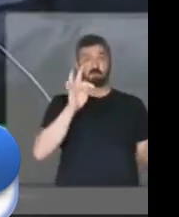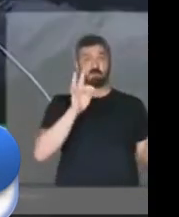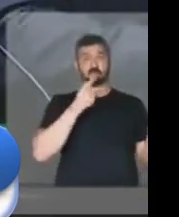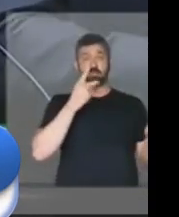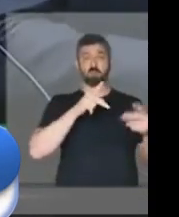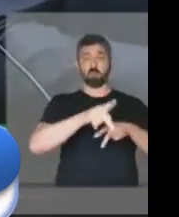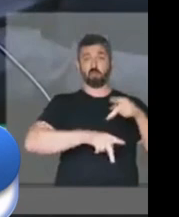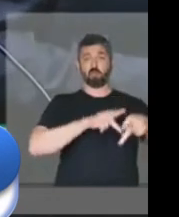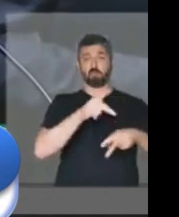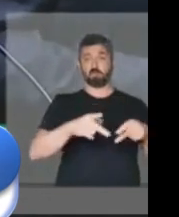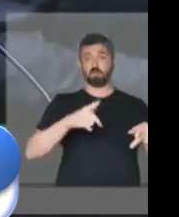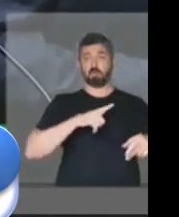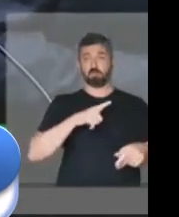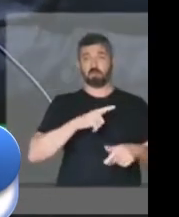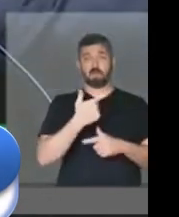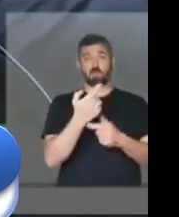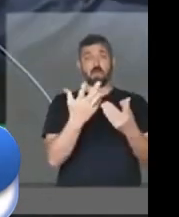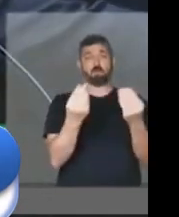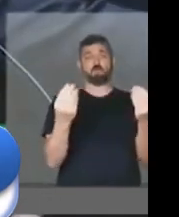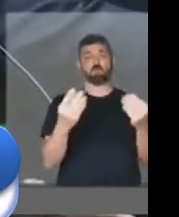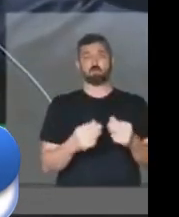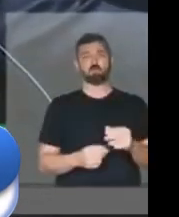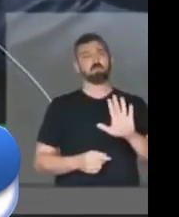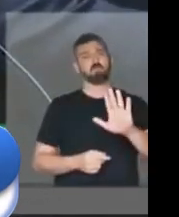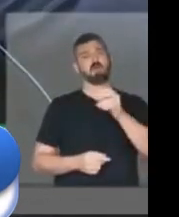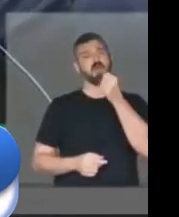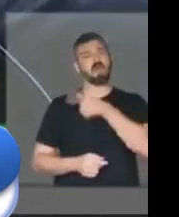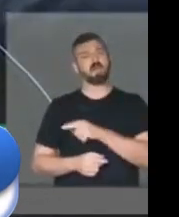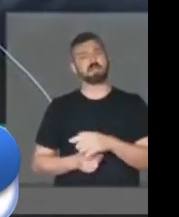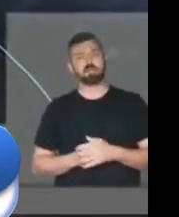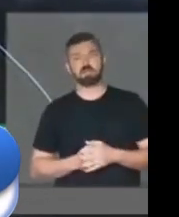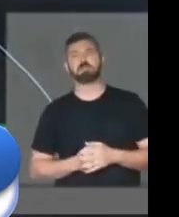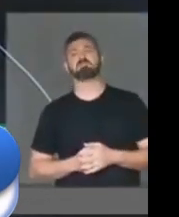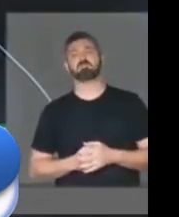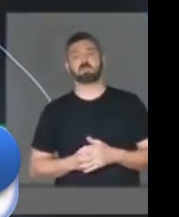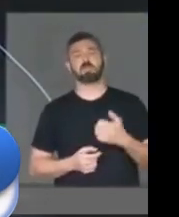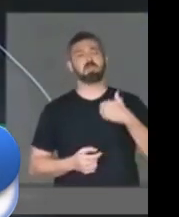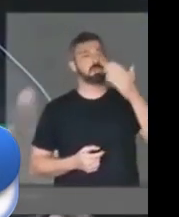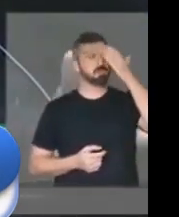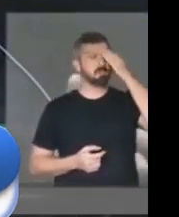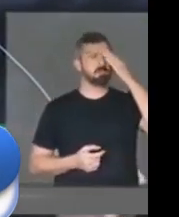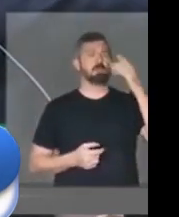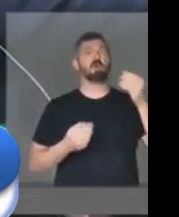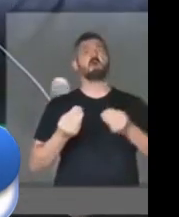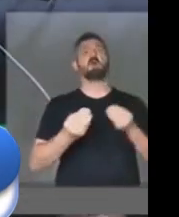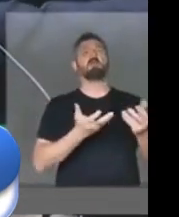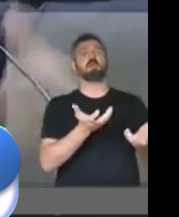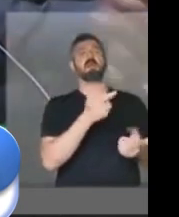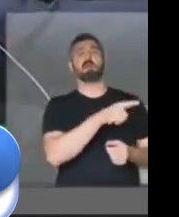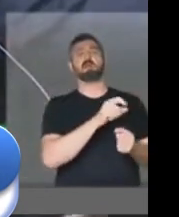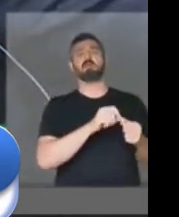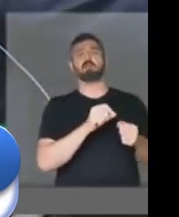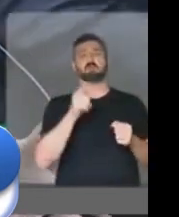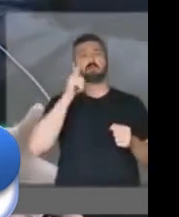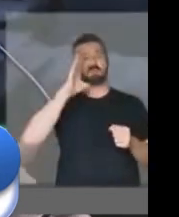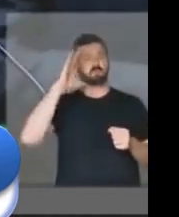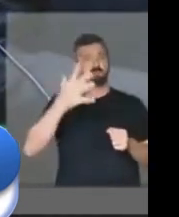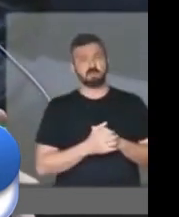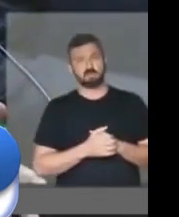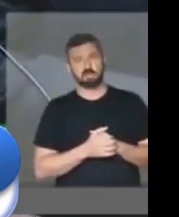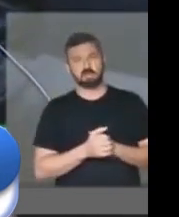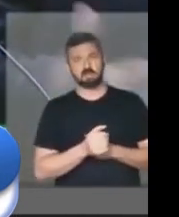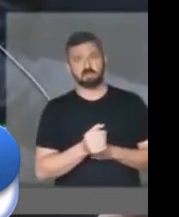que a população está muito armada. Mas engraçado que eu gostaria de saber como é que ela gostaria de fazer a redenção